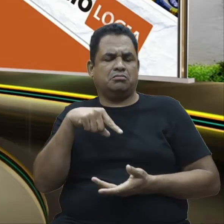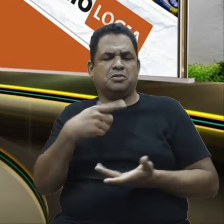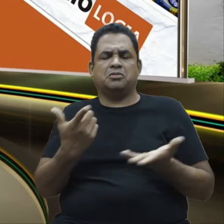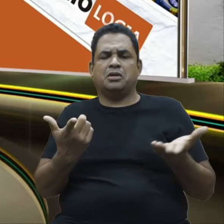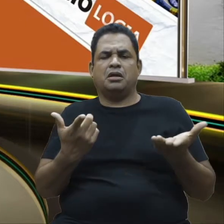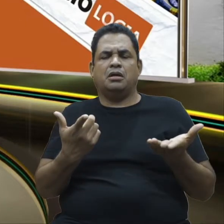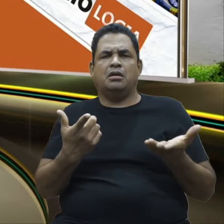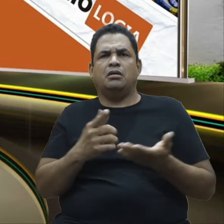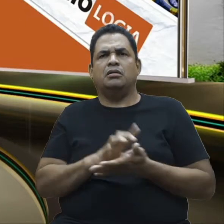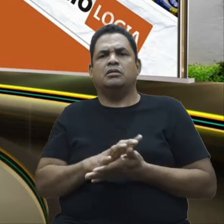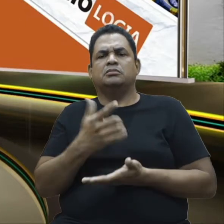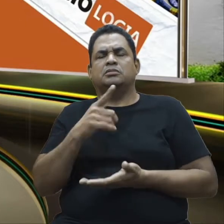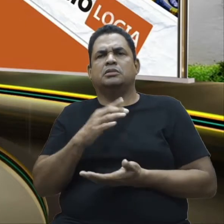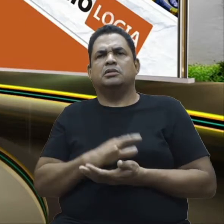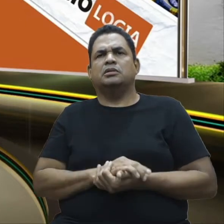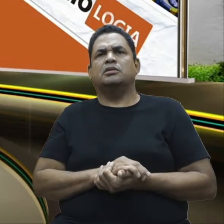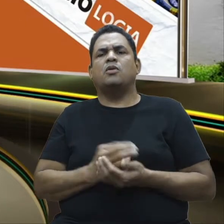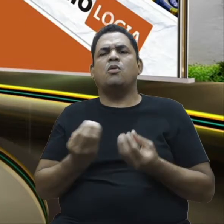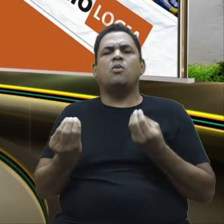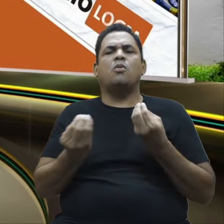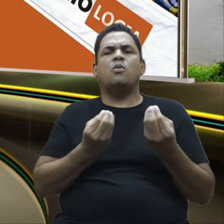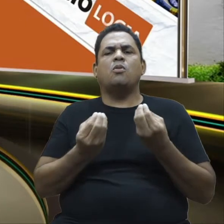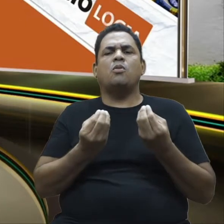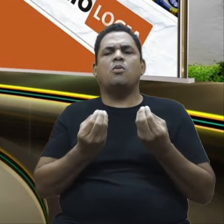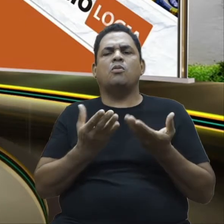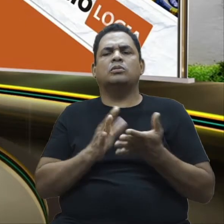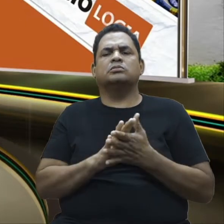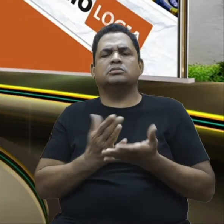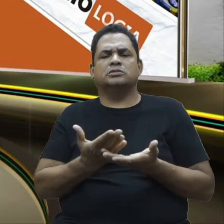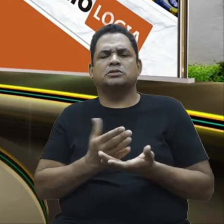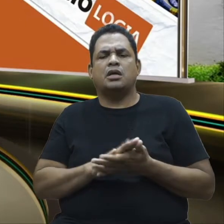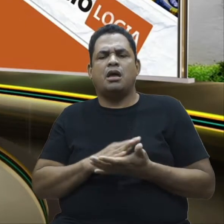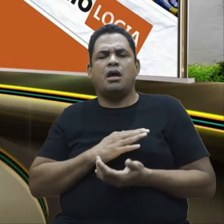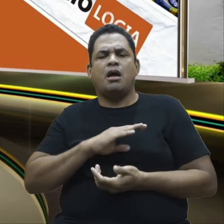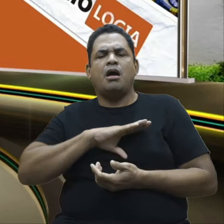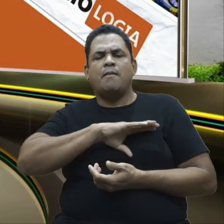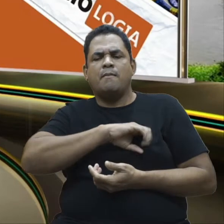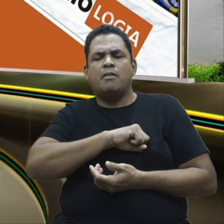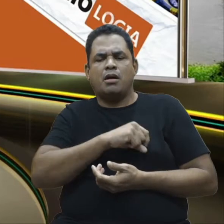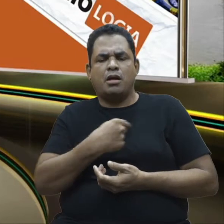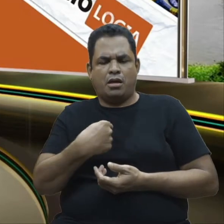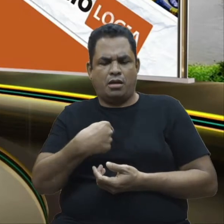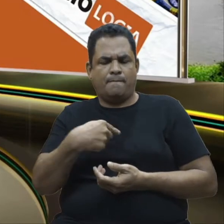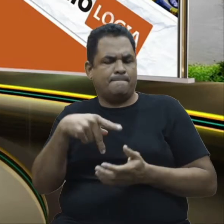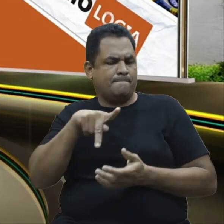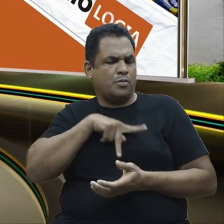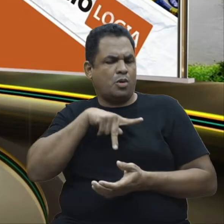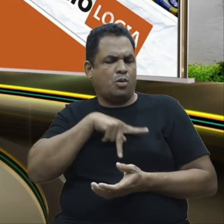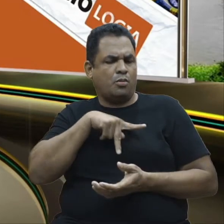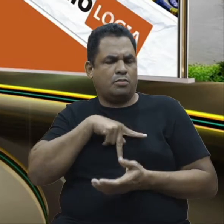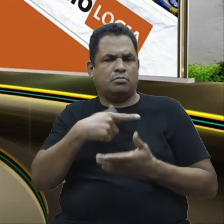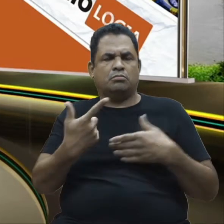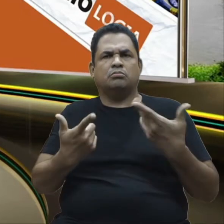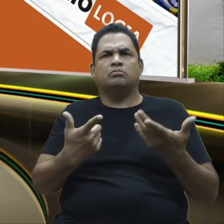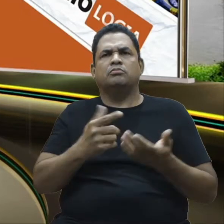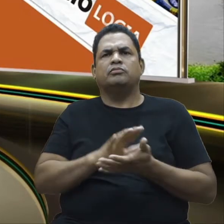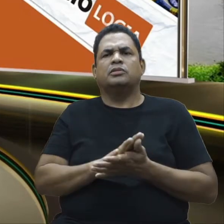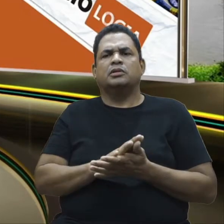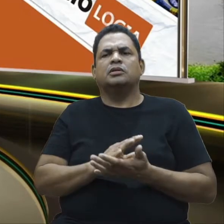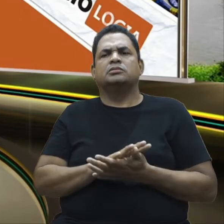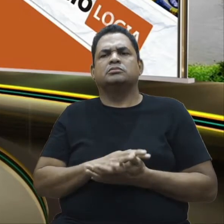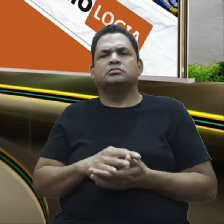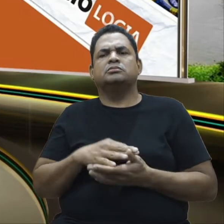que nem aquela história. Como você quer que alguém te ame se você não se ama? Então é isso. Você tem que valorizar. Eu tenho orgulho de morar